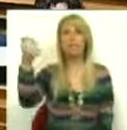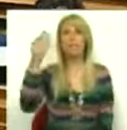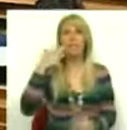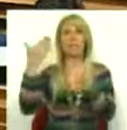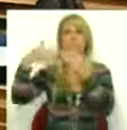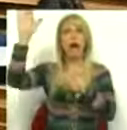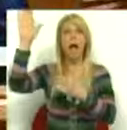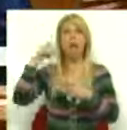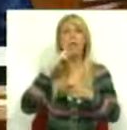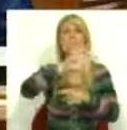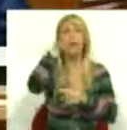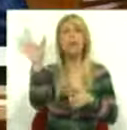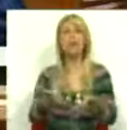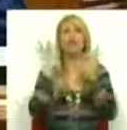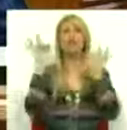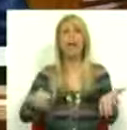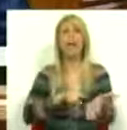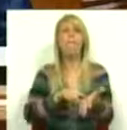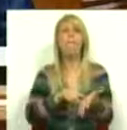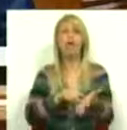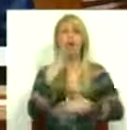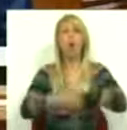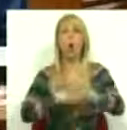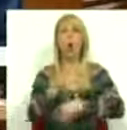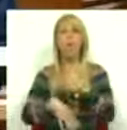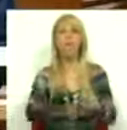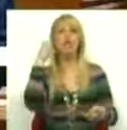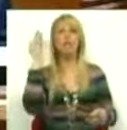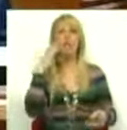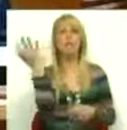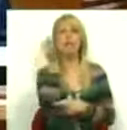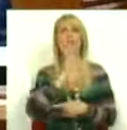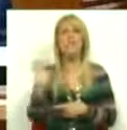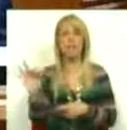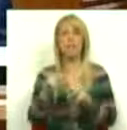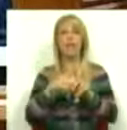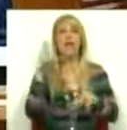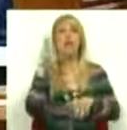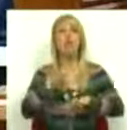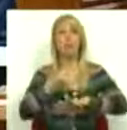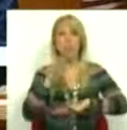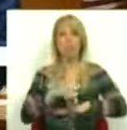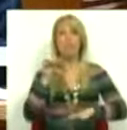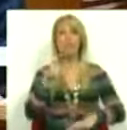em países como a Bélgica, Holanda, Suíça, França, Suécia e Finlândia.